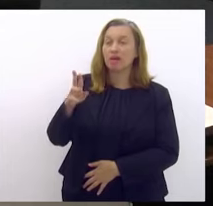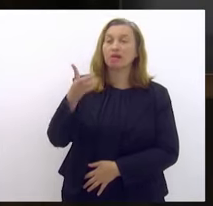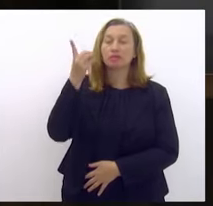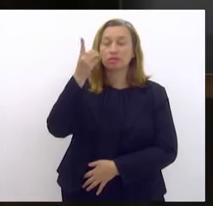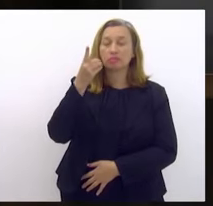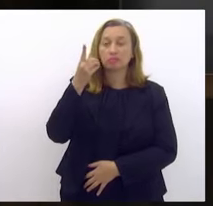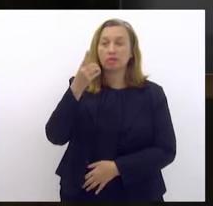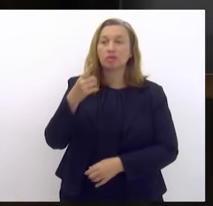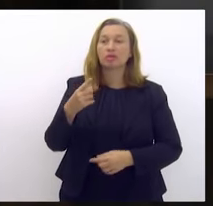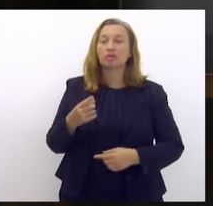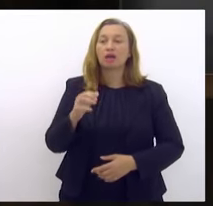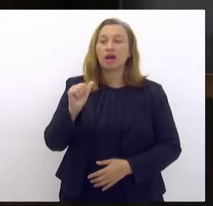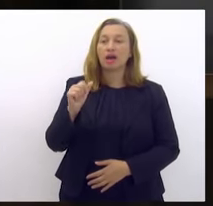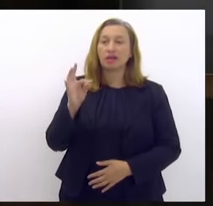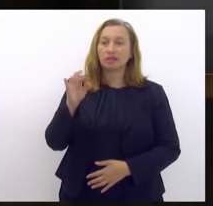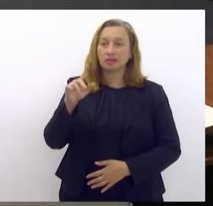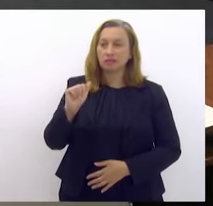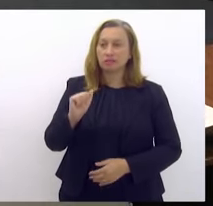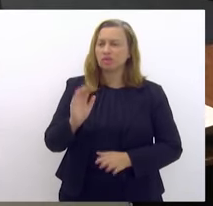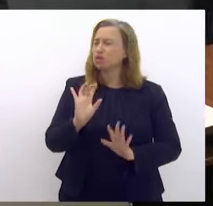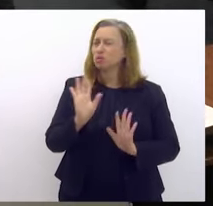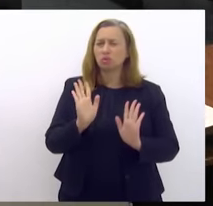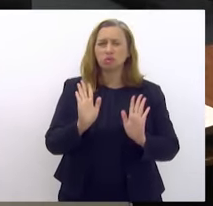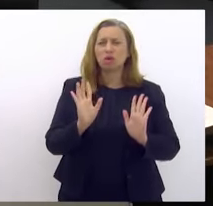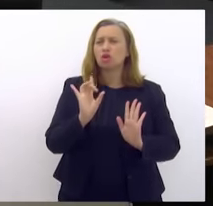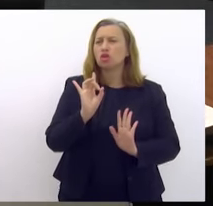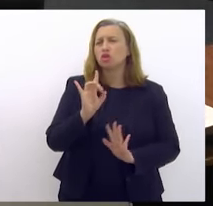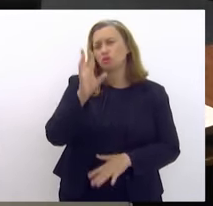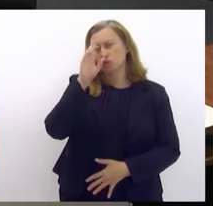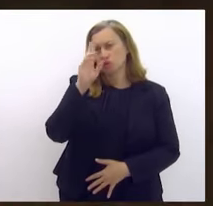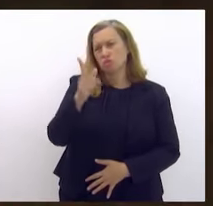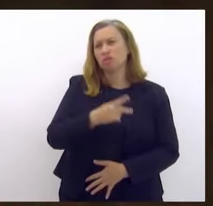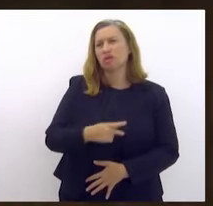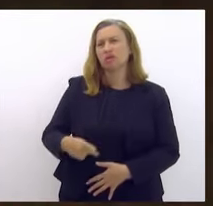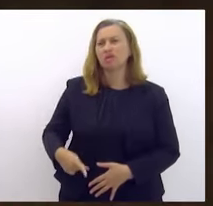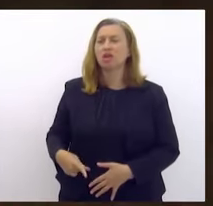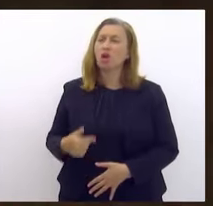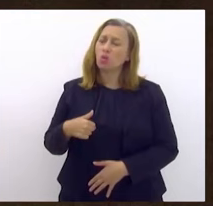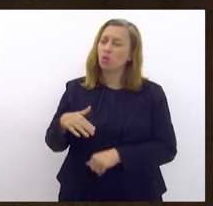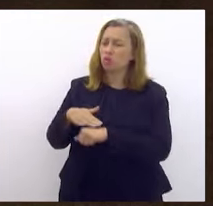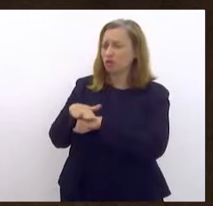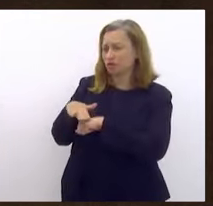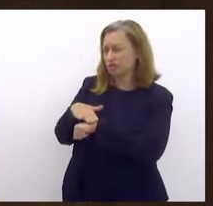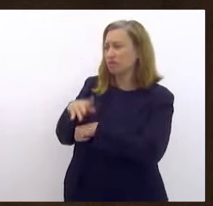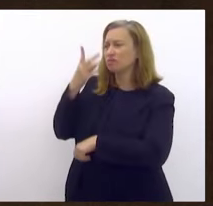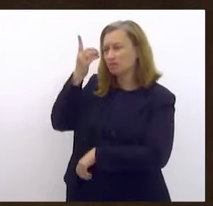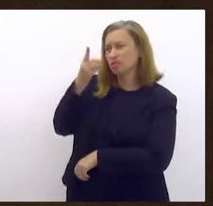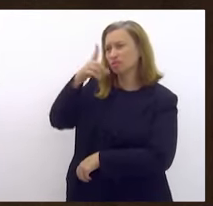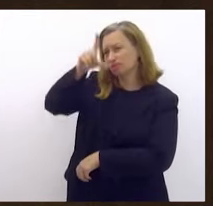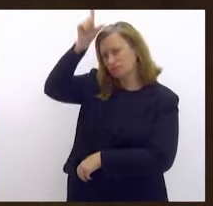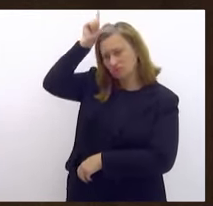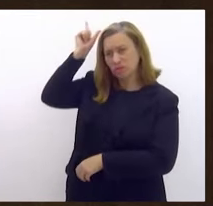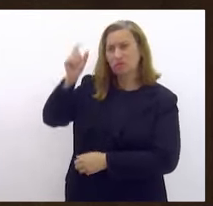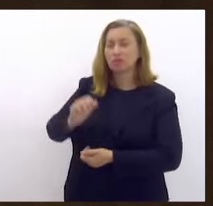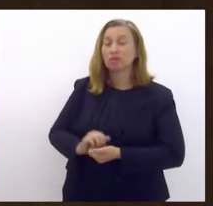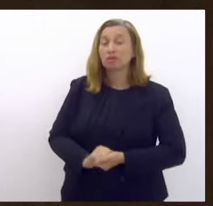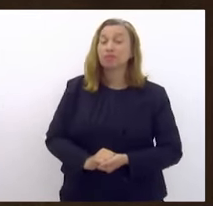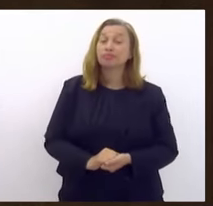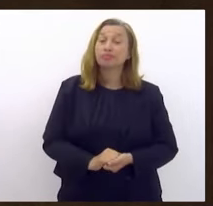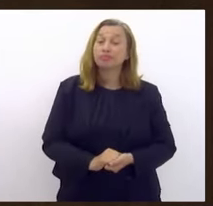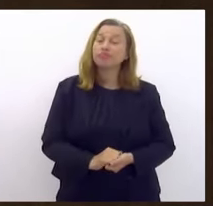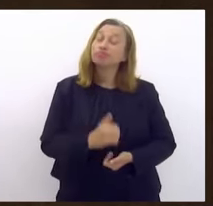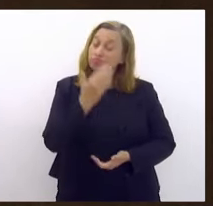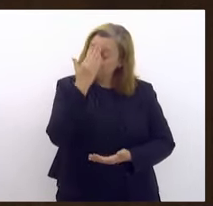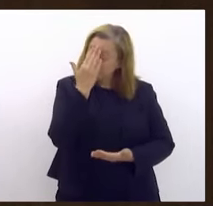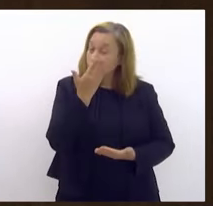deputado. Não, senhor presidente, eu tenho conversado com o deputado Luiz Paulo e